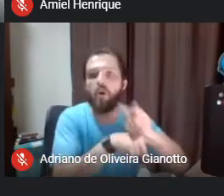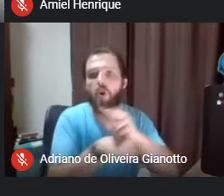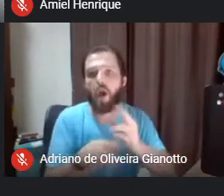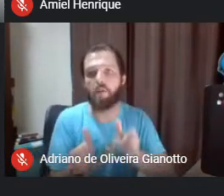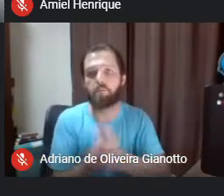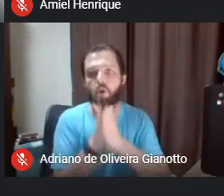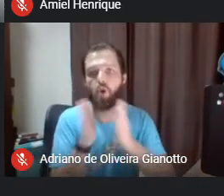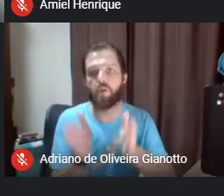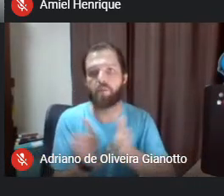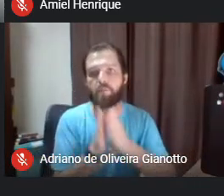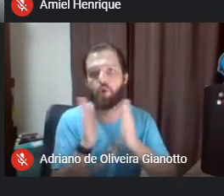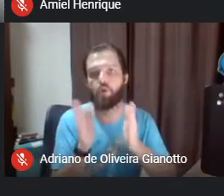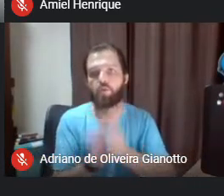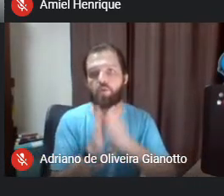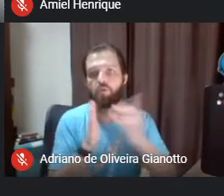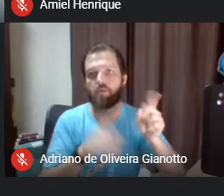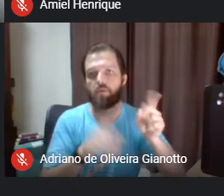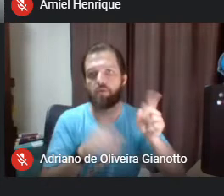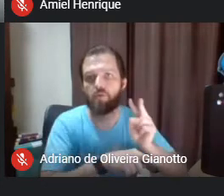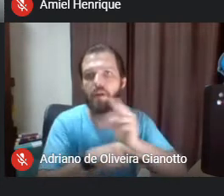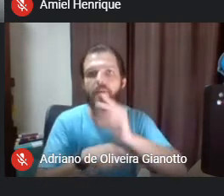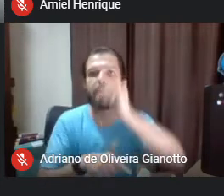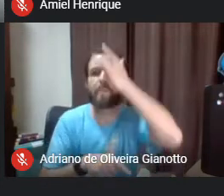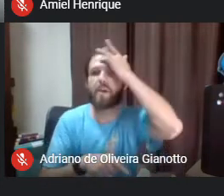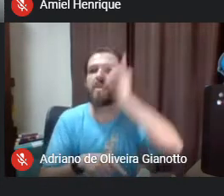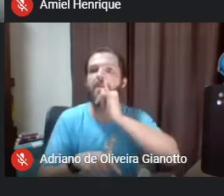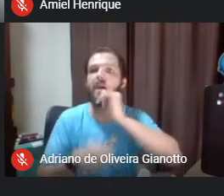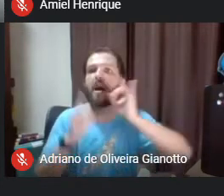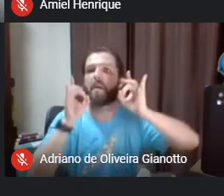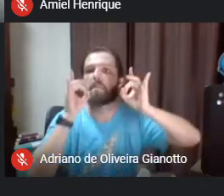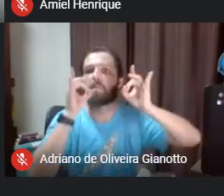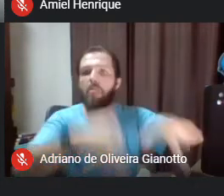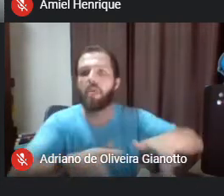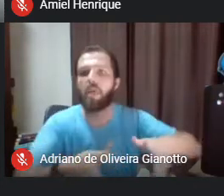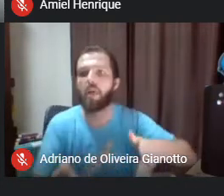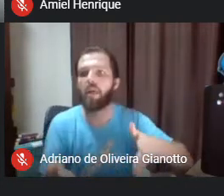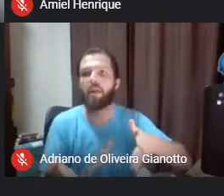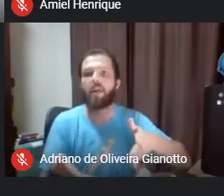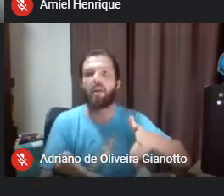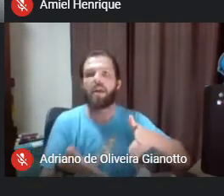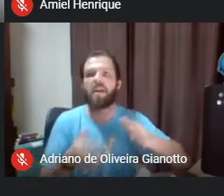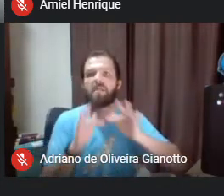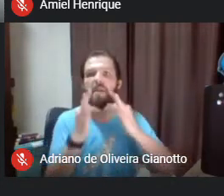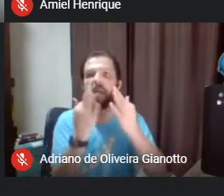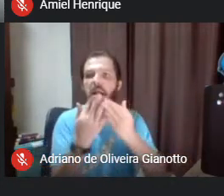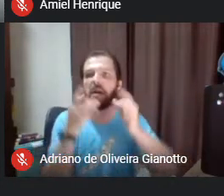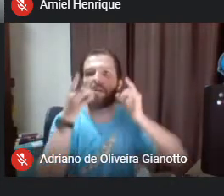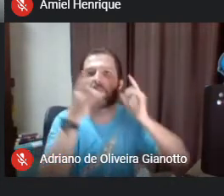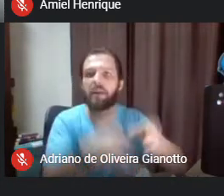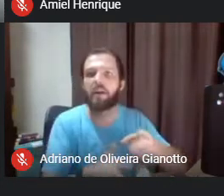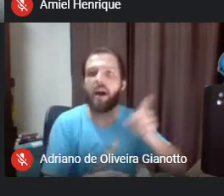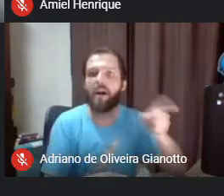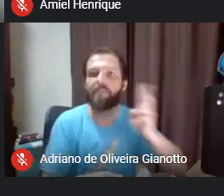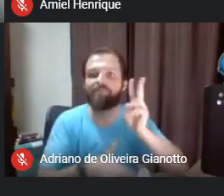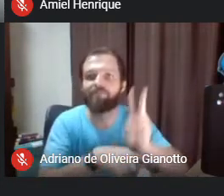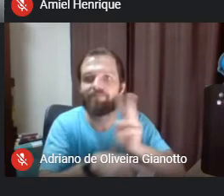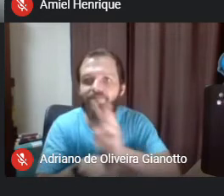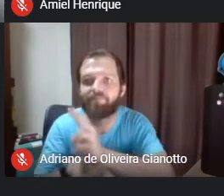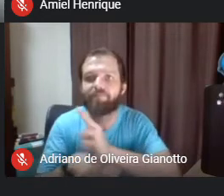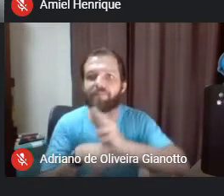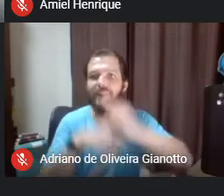porta. E ele cuidava, e ele tinha um trabalho de amparo aos pobres. Então, pessoas que eram abandonadas